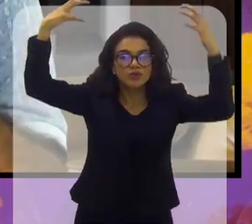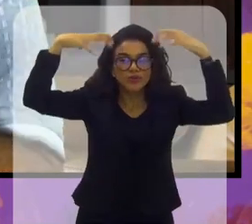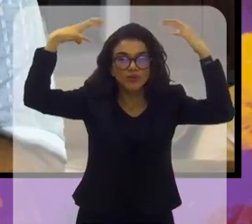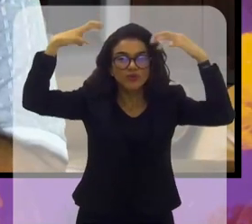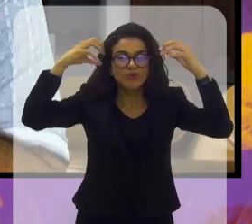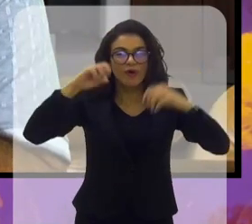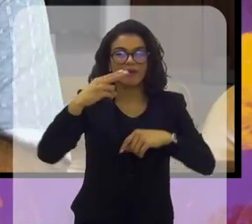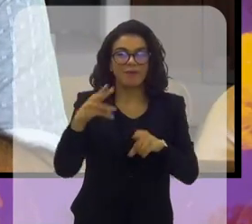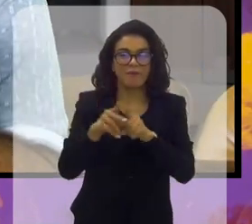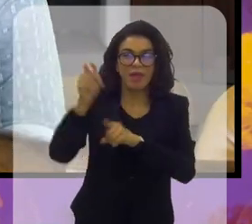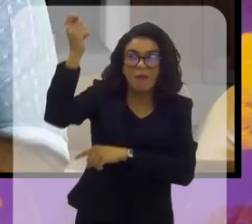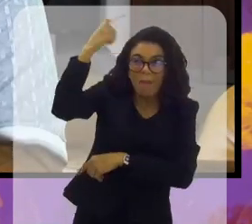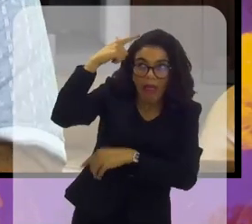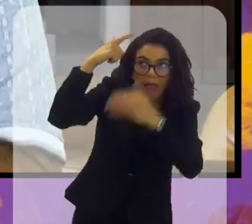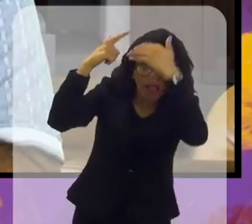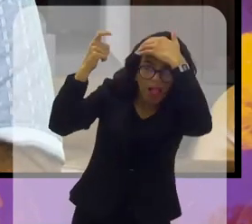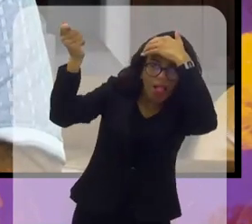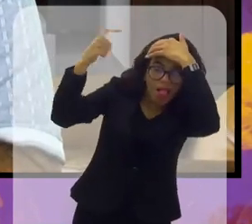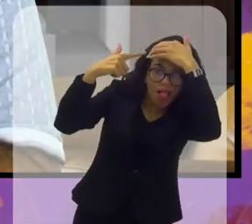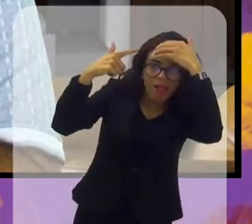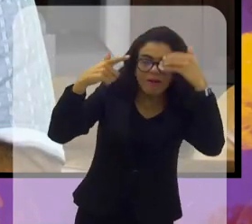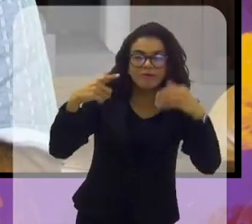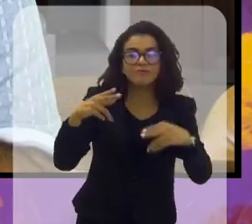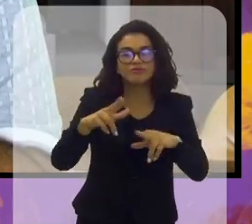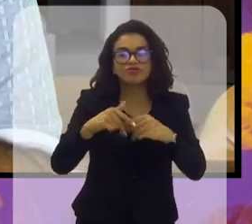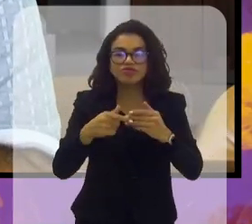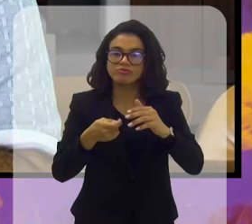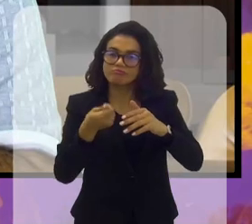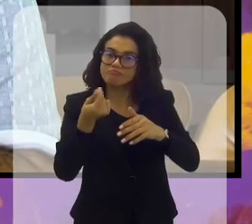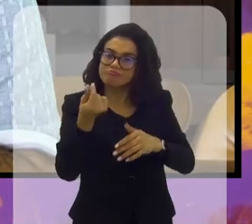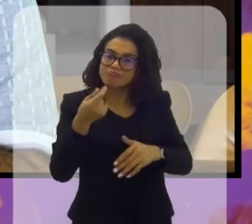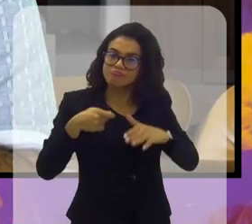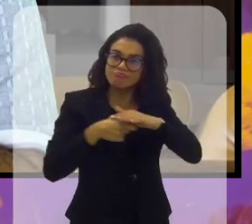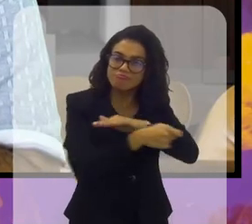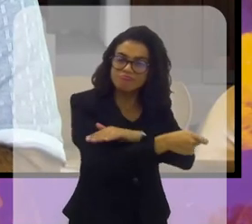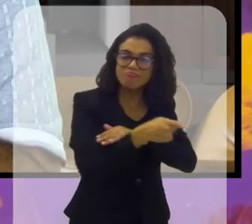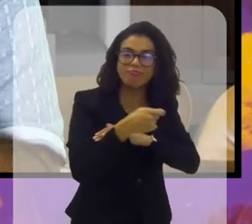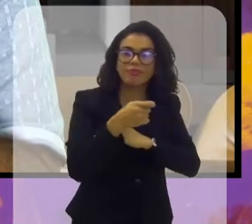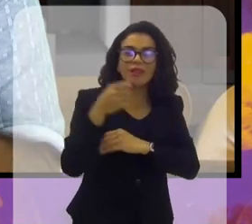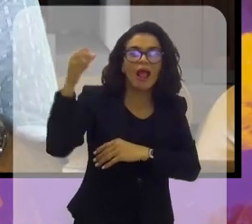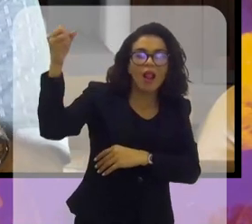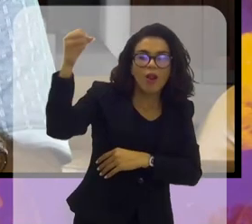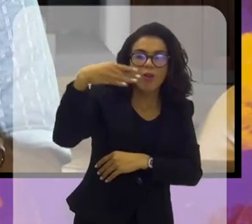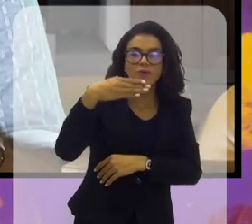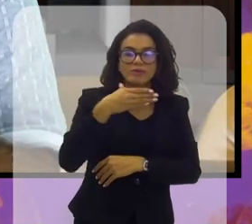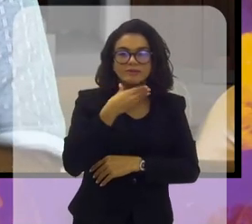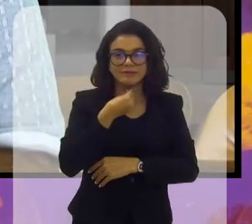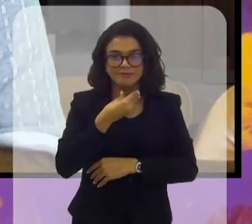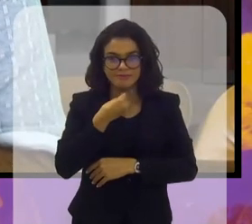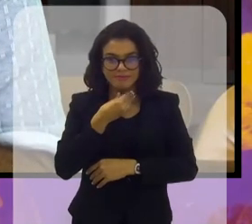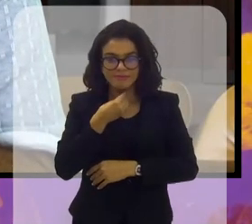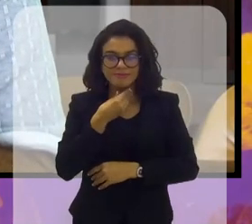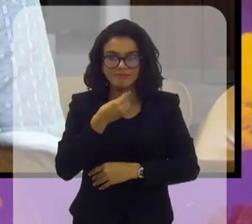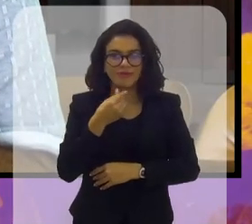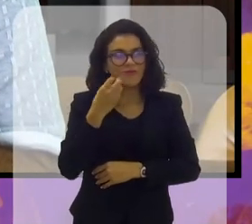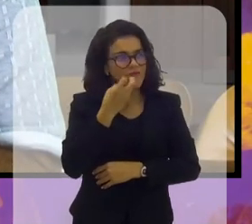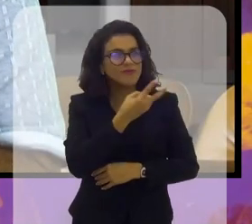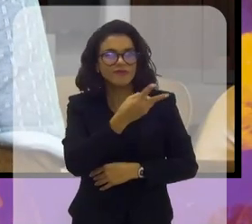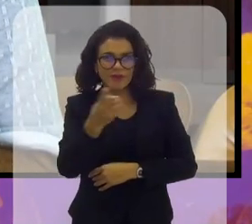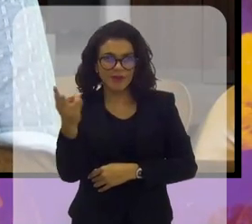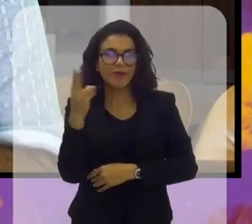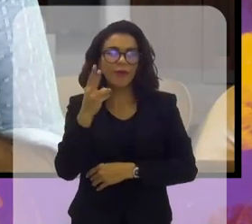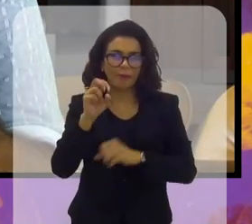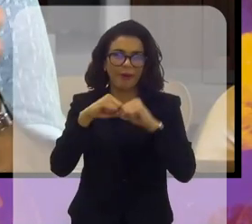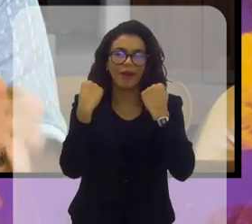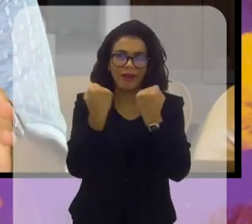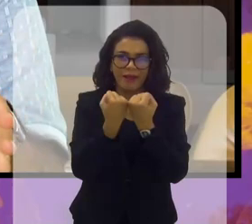até sol. Por isso, esse investimento no maquinário da luz artificial, a gente recentemente viu Maracanã